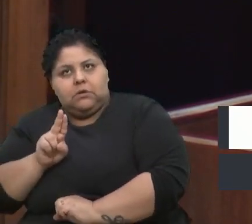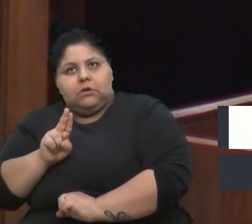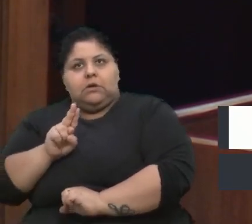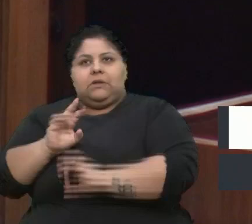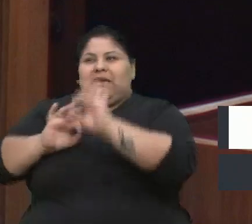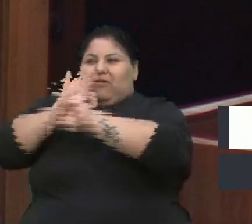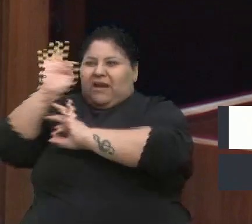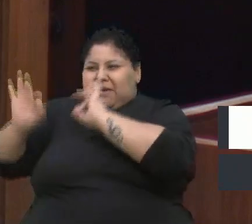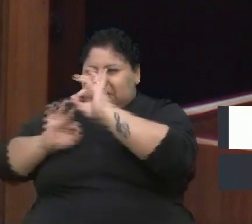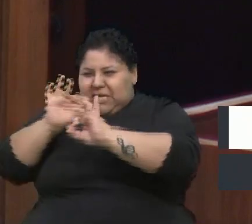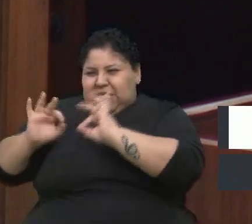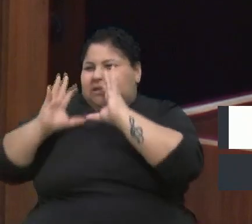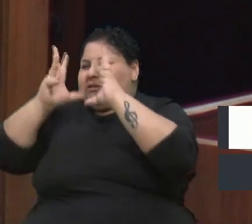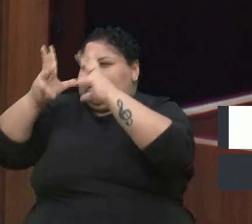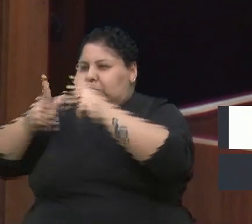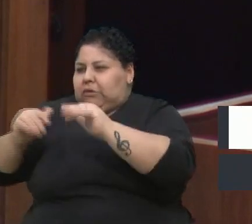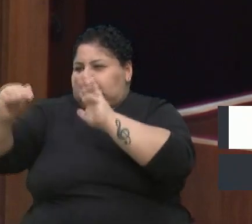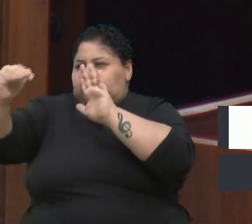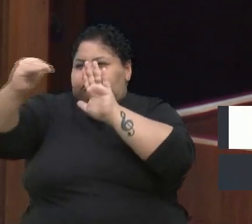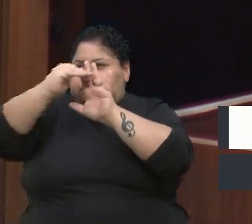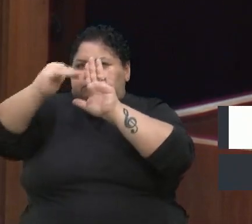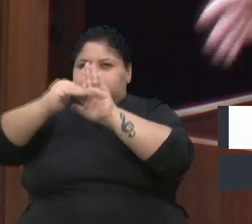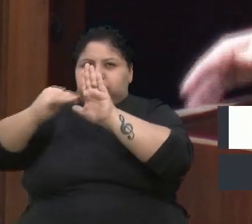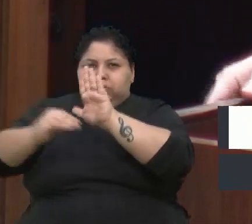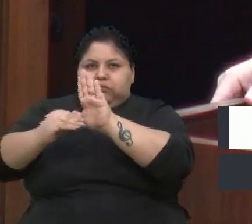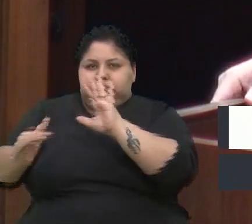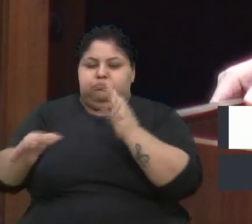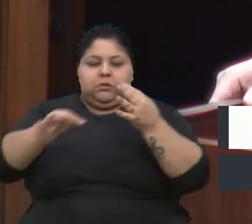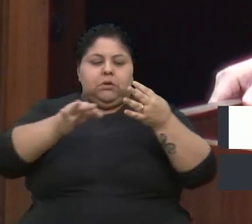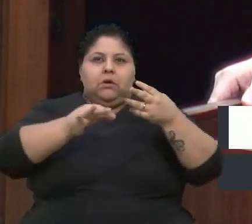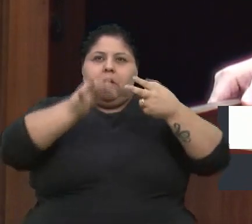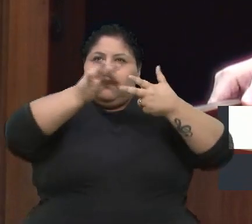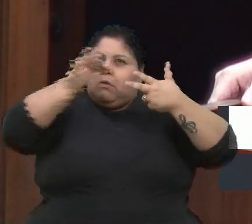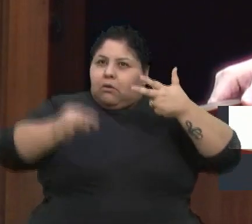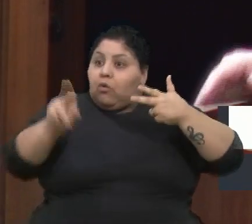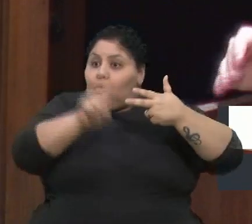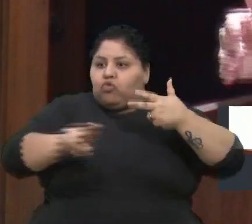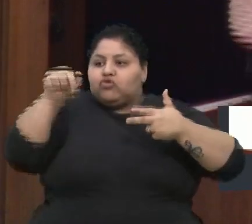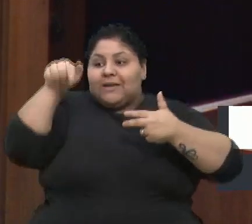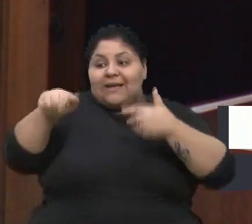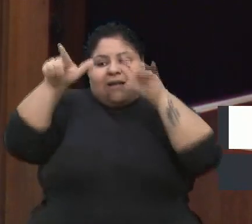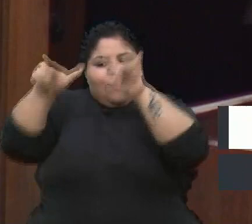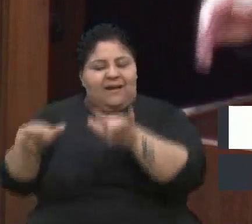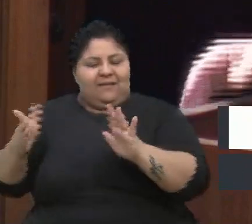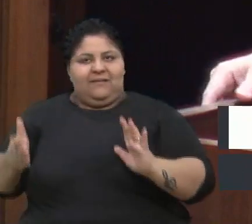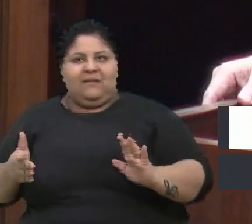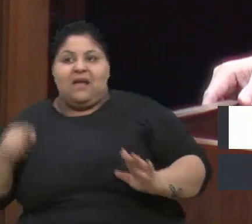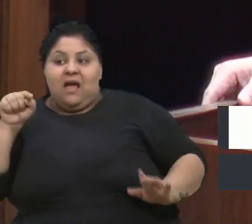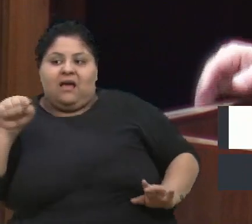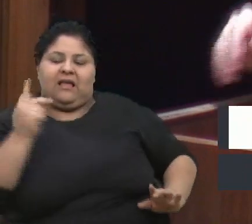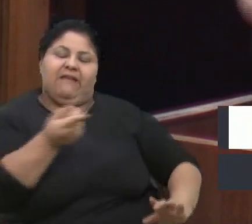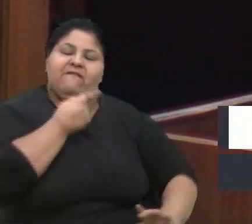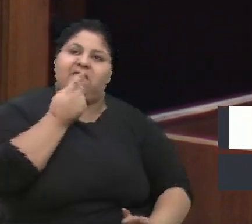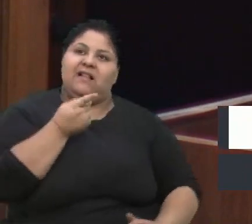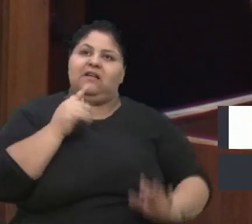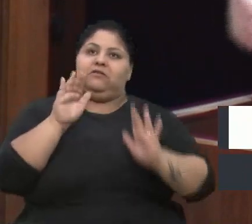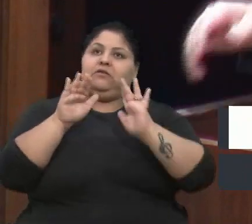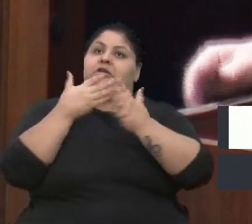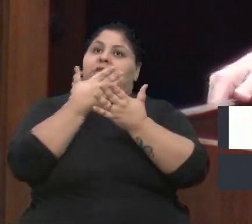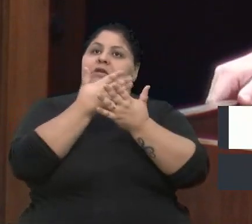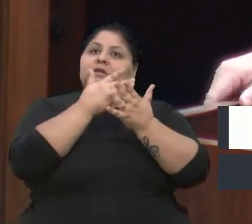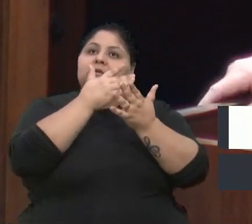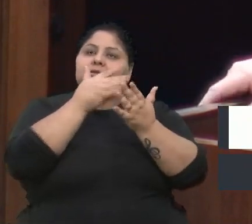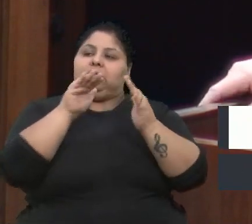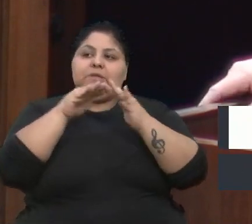questão jurídica, vamos dizer assim, do uso daquela área. Então, nós estamos falando ali de escolas de samba, mas podemos